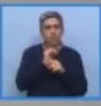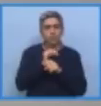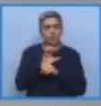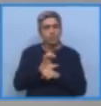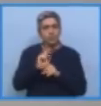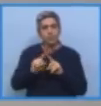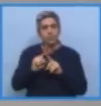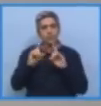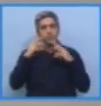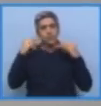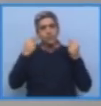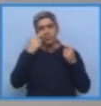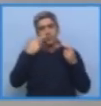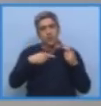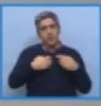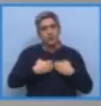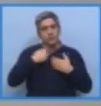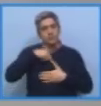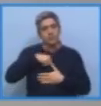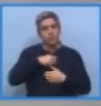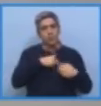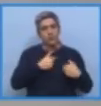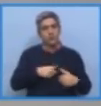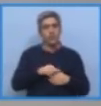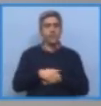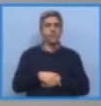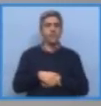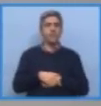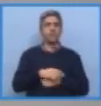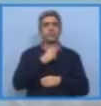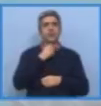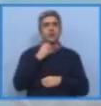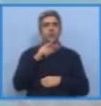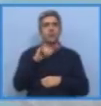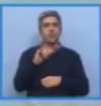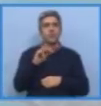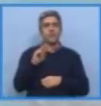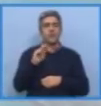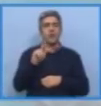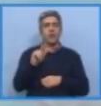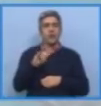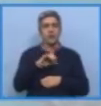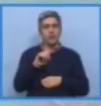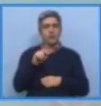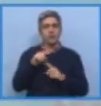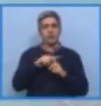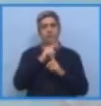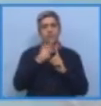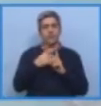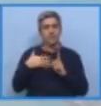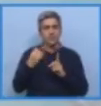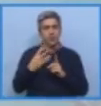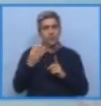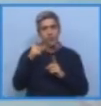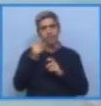todas as questões espirituais que as pessoas hoje trazem no seu coração. Padre Rui Valério foi missionário da Misericórdia neste ano dedicado à